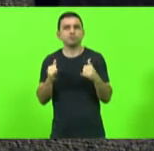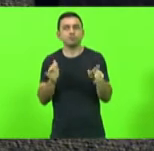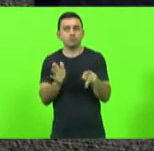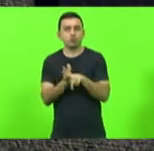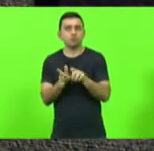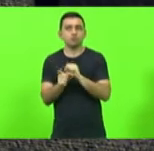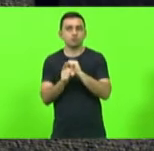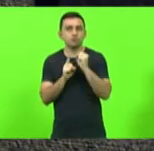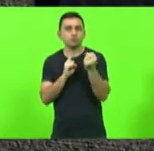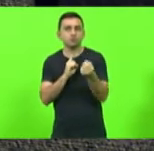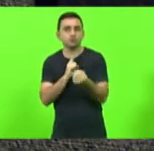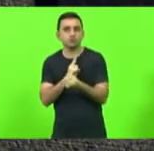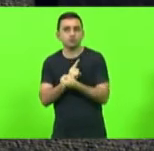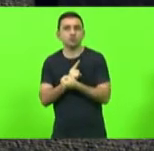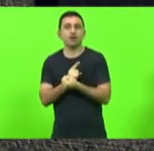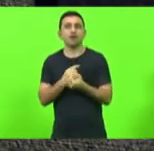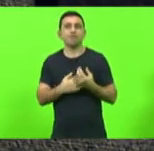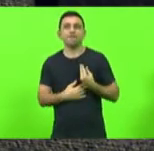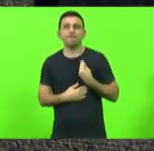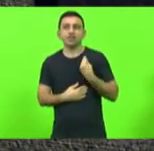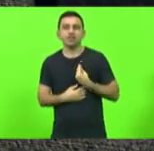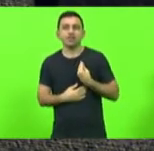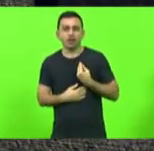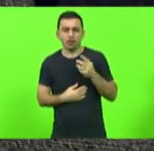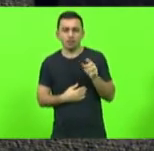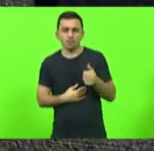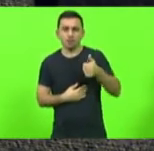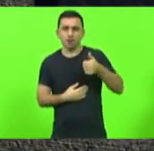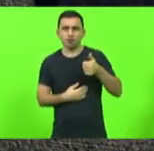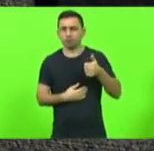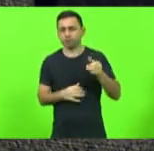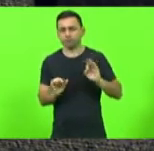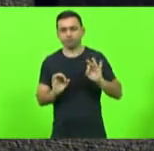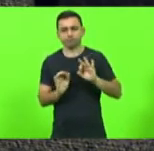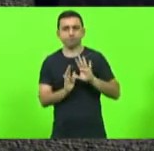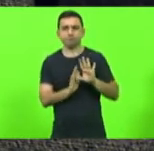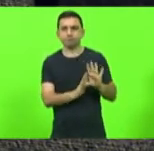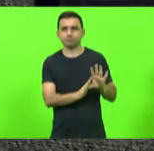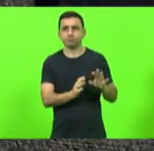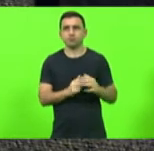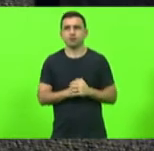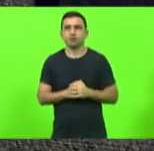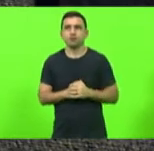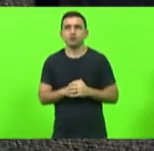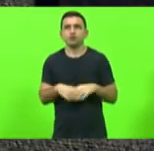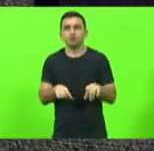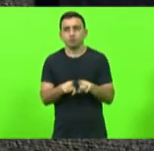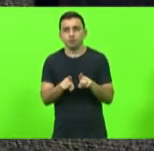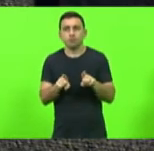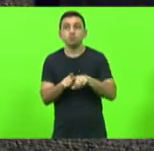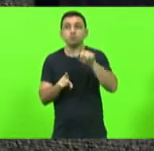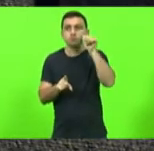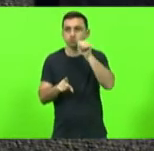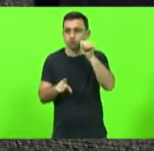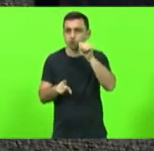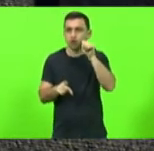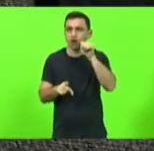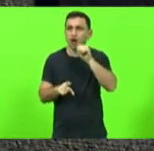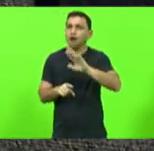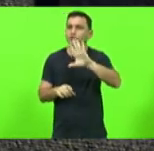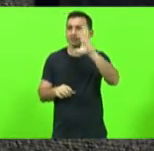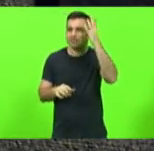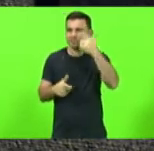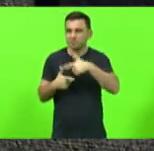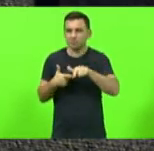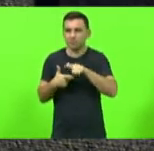sociedade em que a vida não está em primeiro lugar. E, falando de mulheres atingidas, é importante